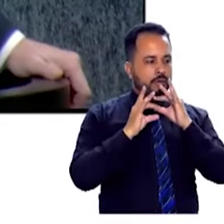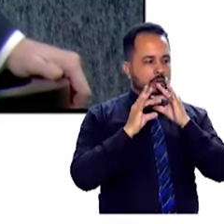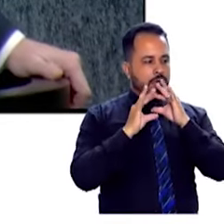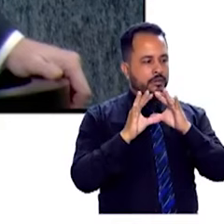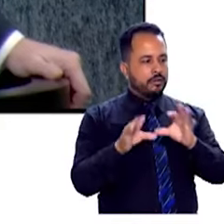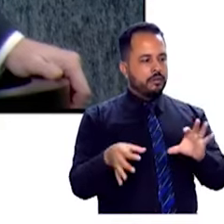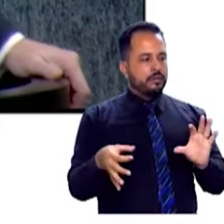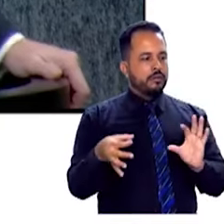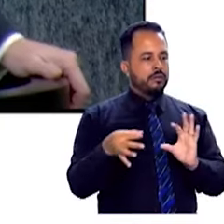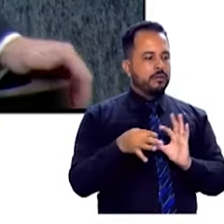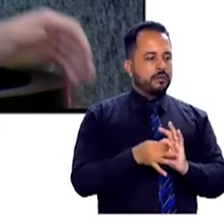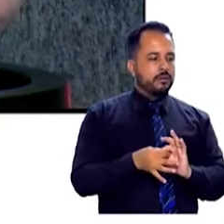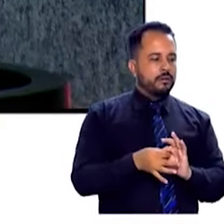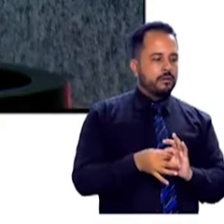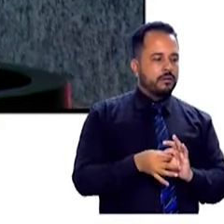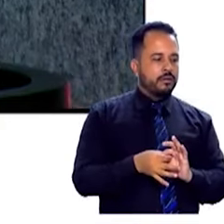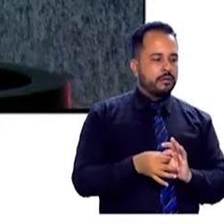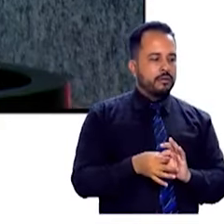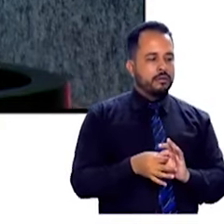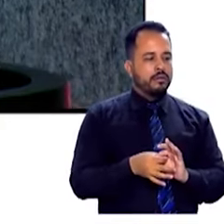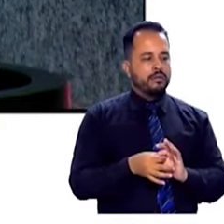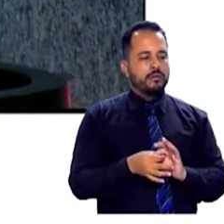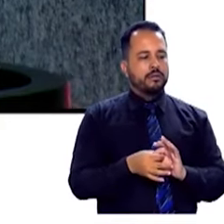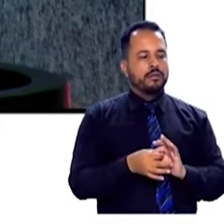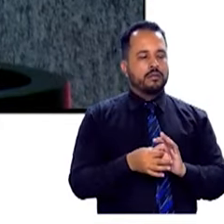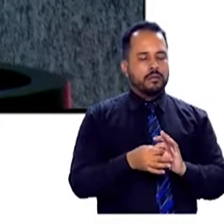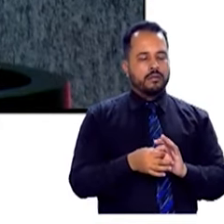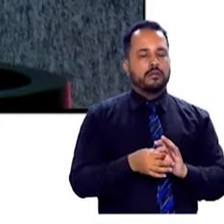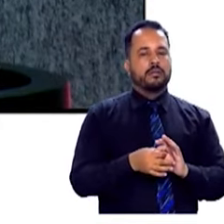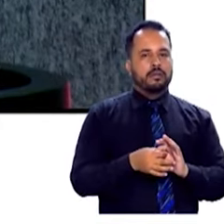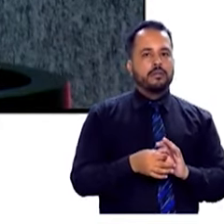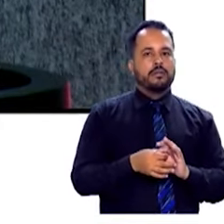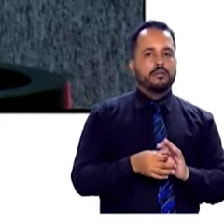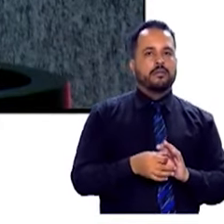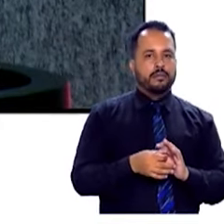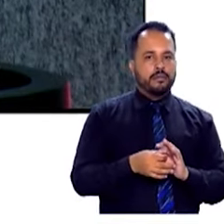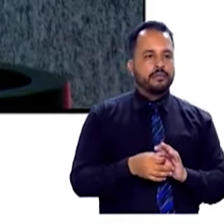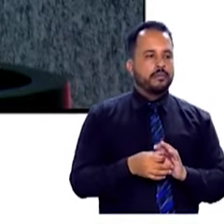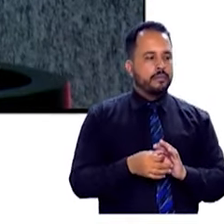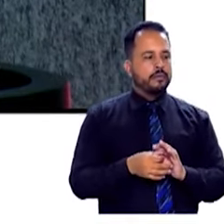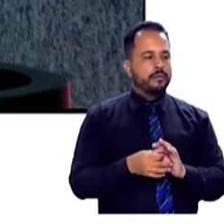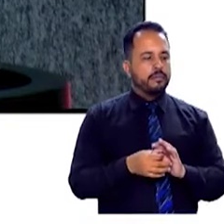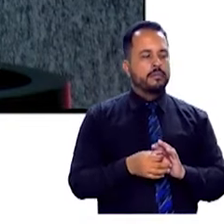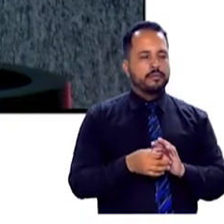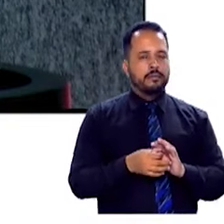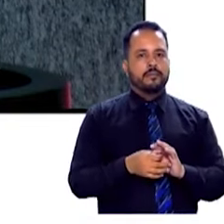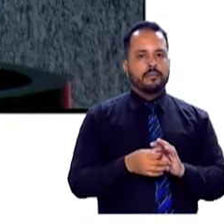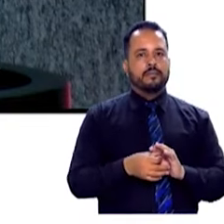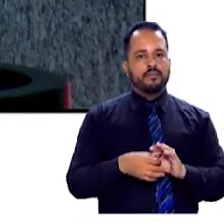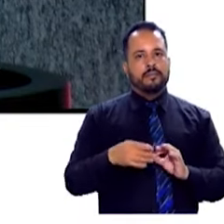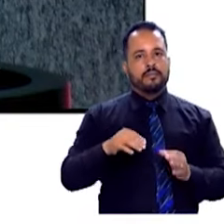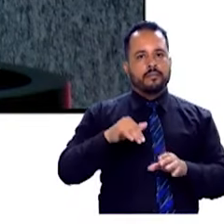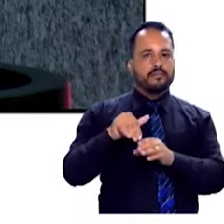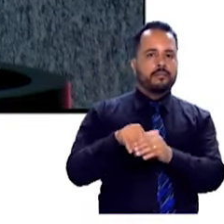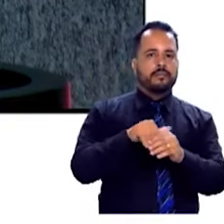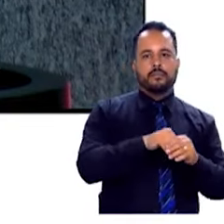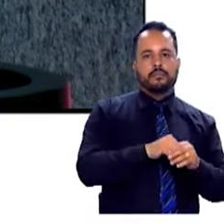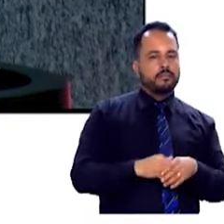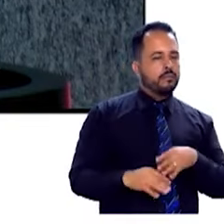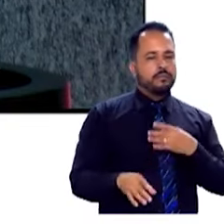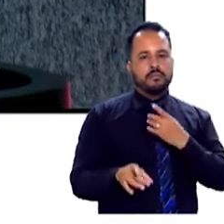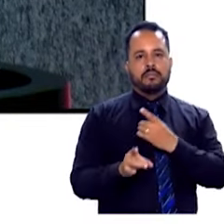em um um caso eh em que a gente não tem nenhuma nenhuma nenhum voto de nenhum juiz nenhum voto foi foi encontrado o que foi